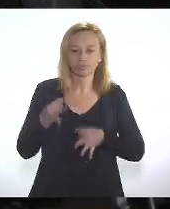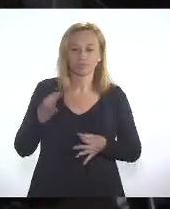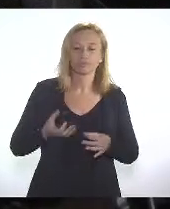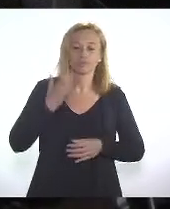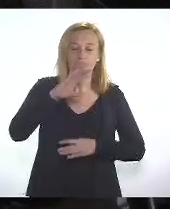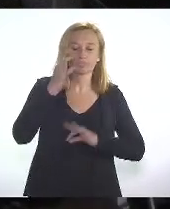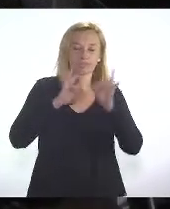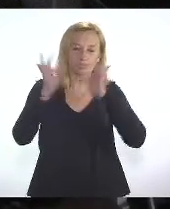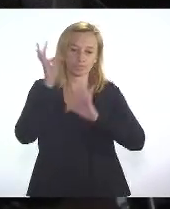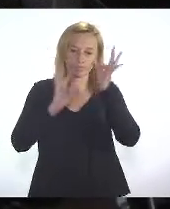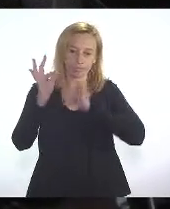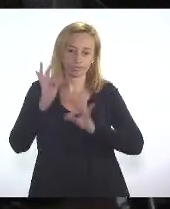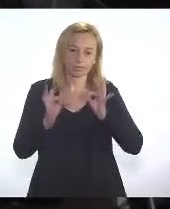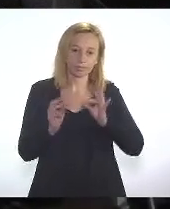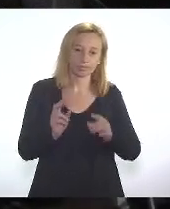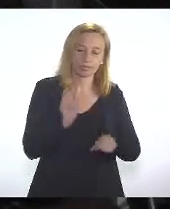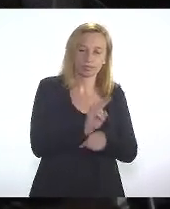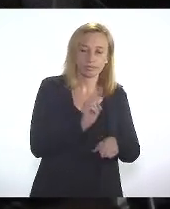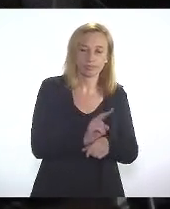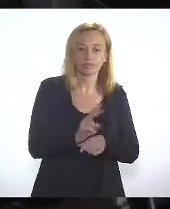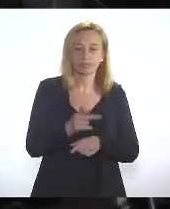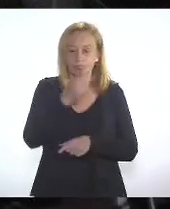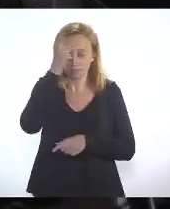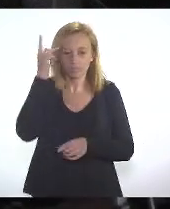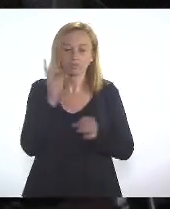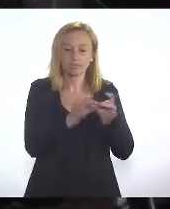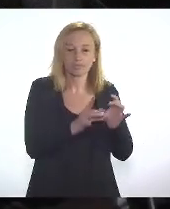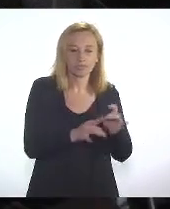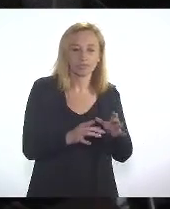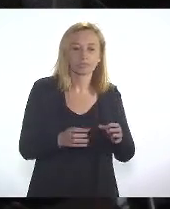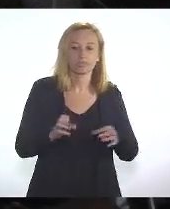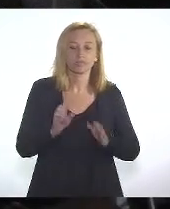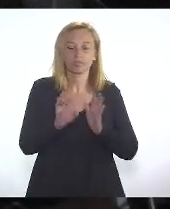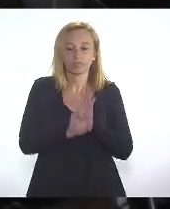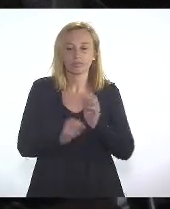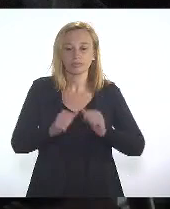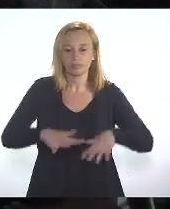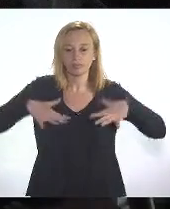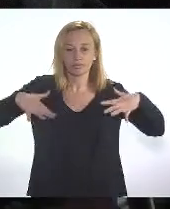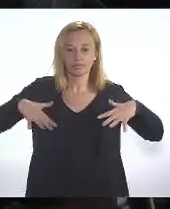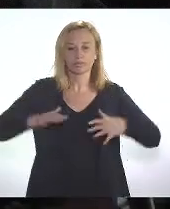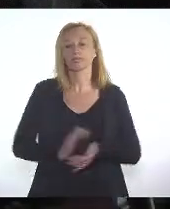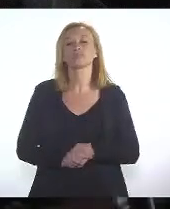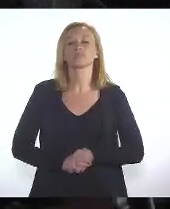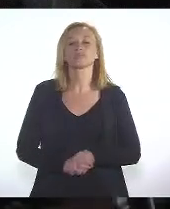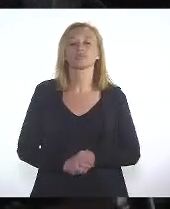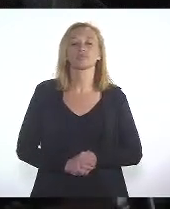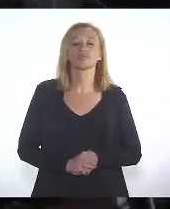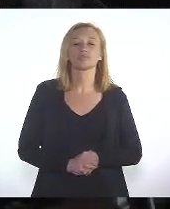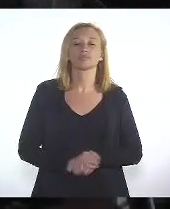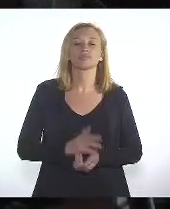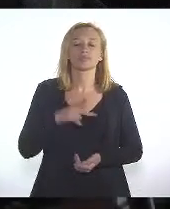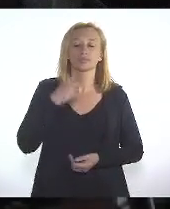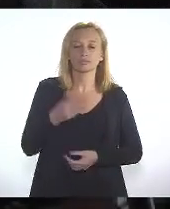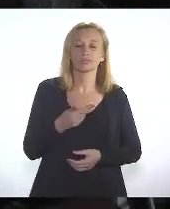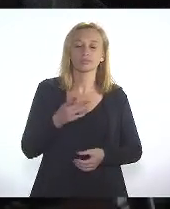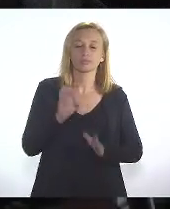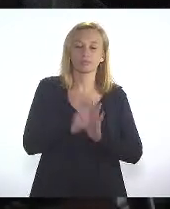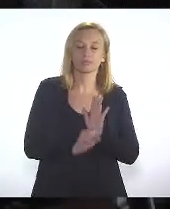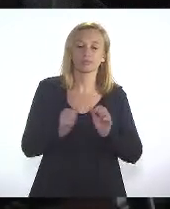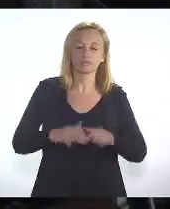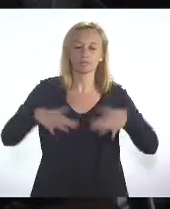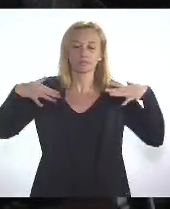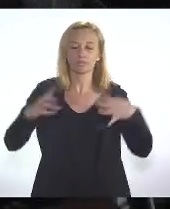Tecnologia, Defesa do Consumidor, de Economia, Indústria e Comércio, às emendas de plenário. Para emitir parecer sobre as emendas, deputado Márcio